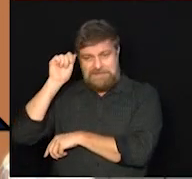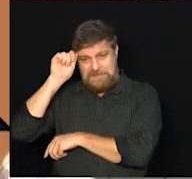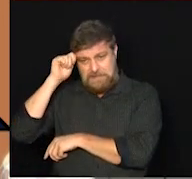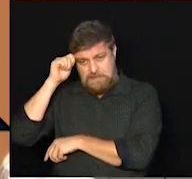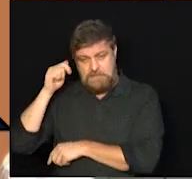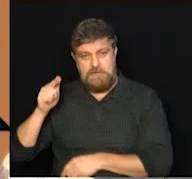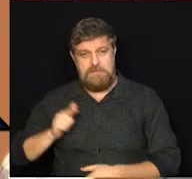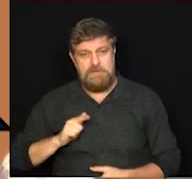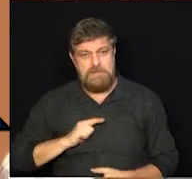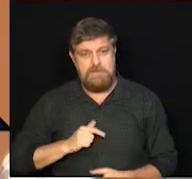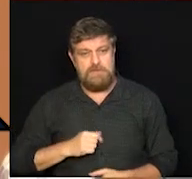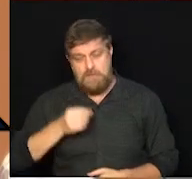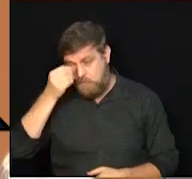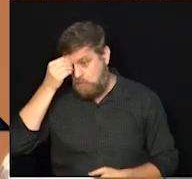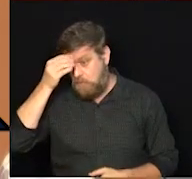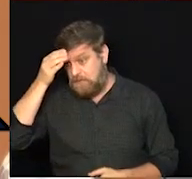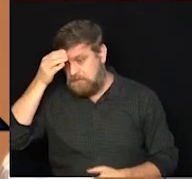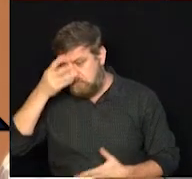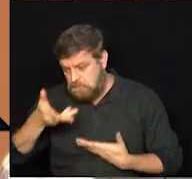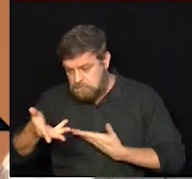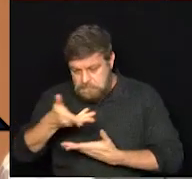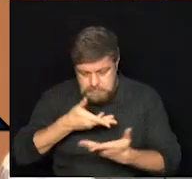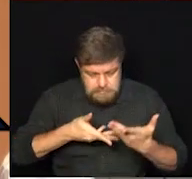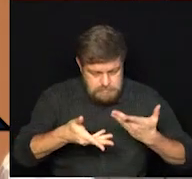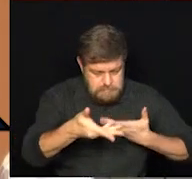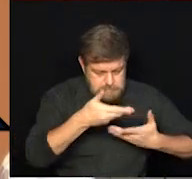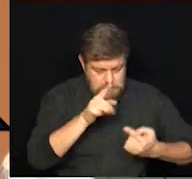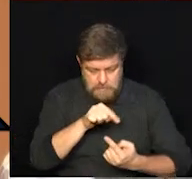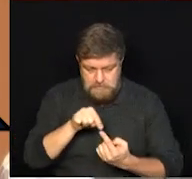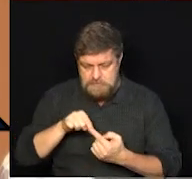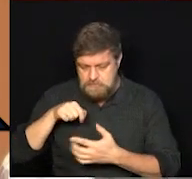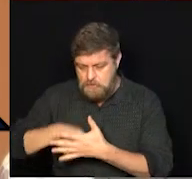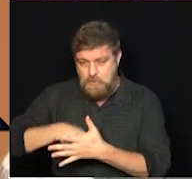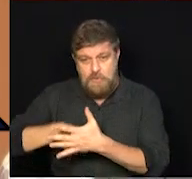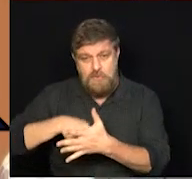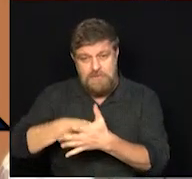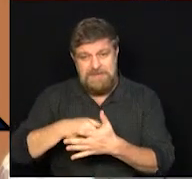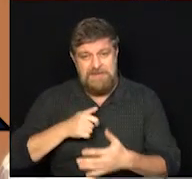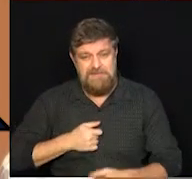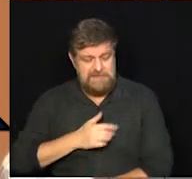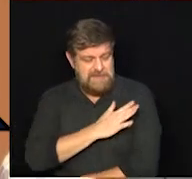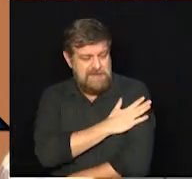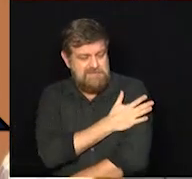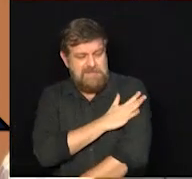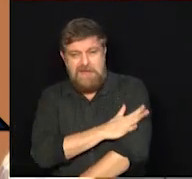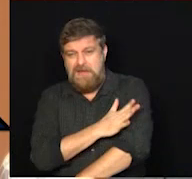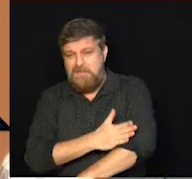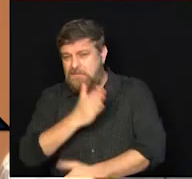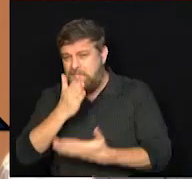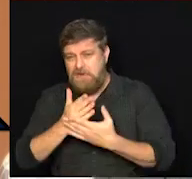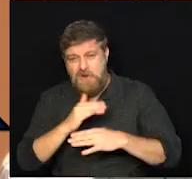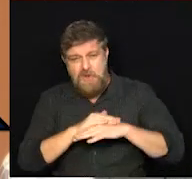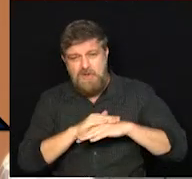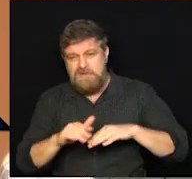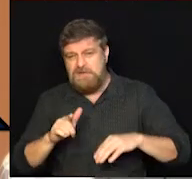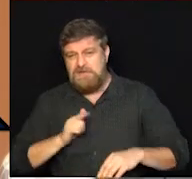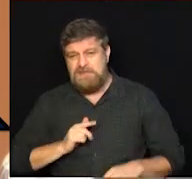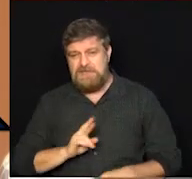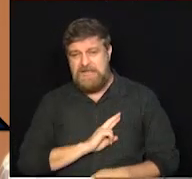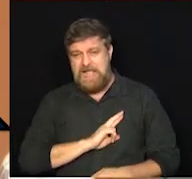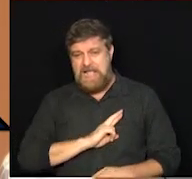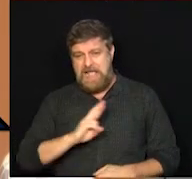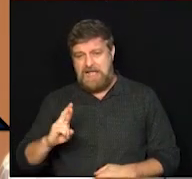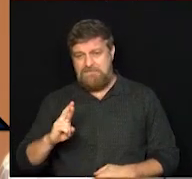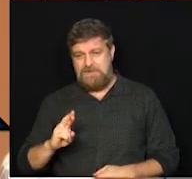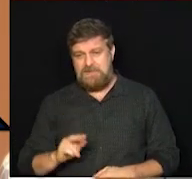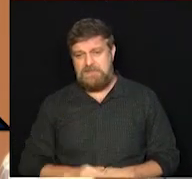compartilhamento do conhecimento com o objetivo de lutar contra a discriminação e desmistificação das religiões